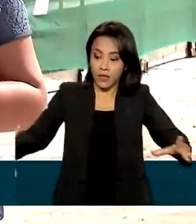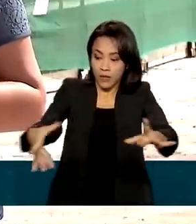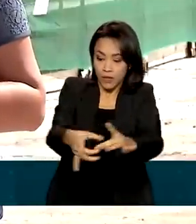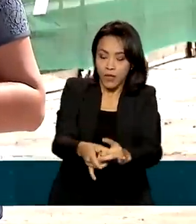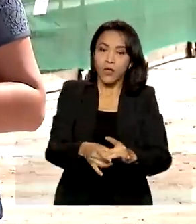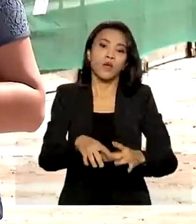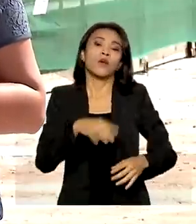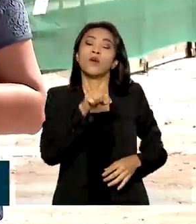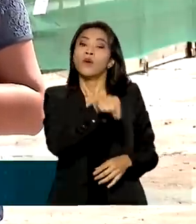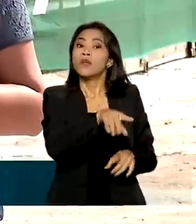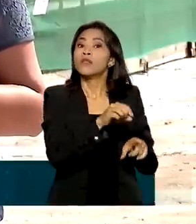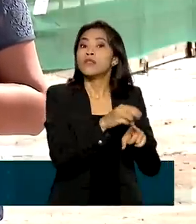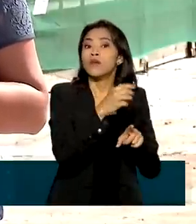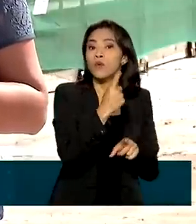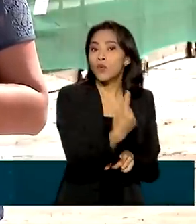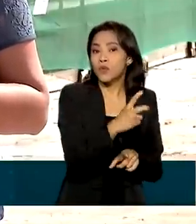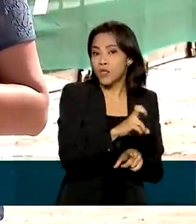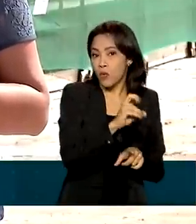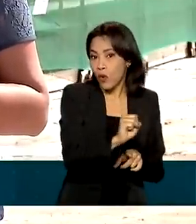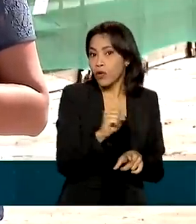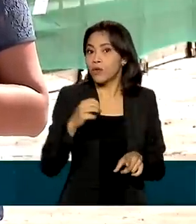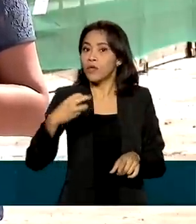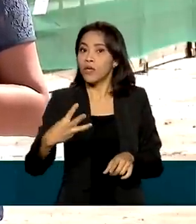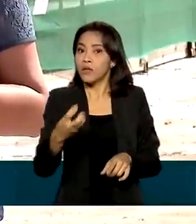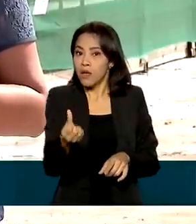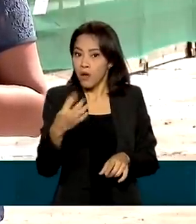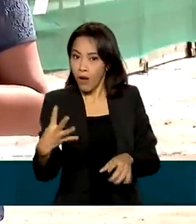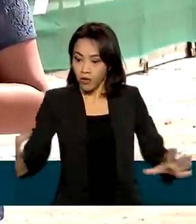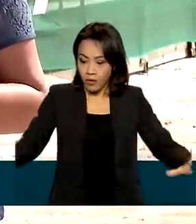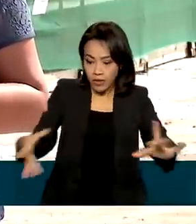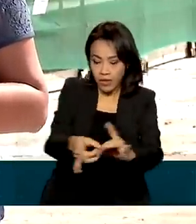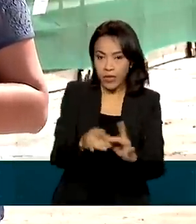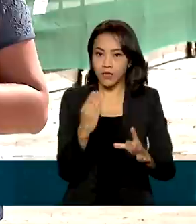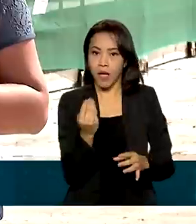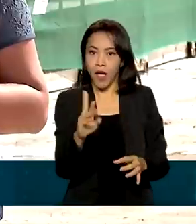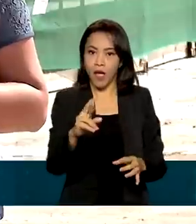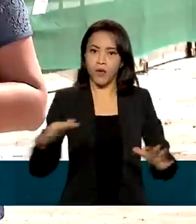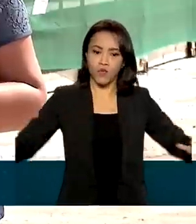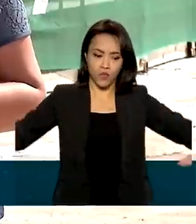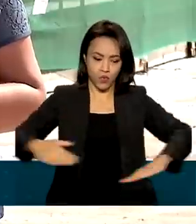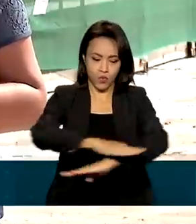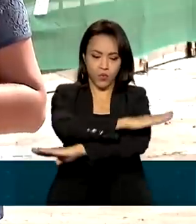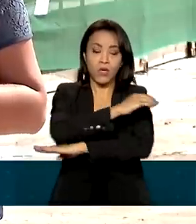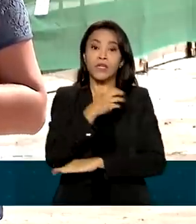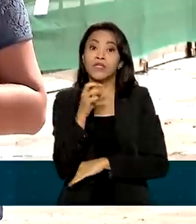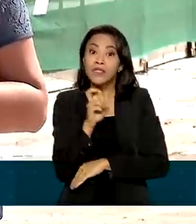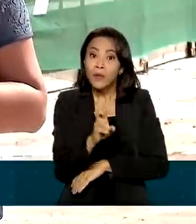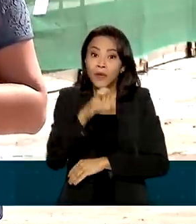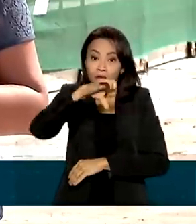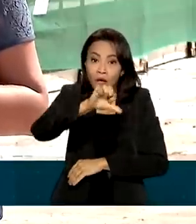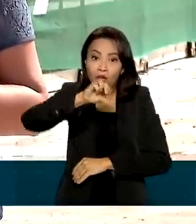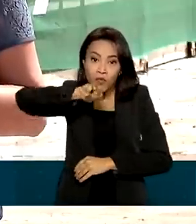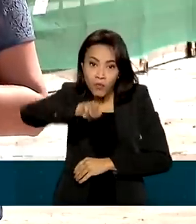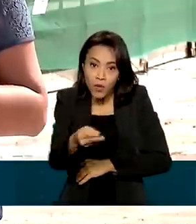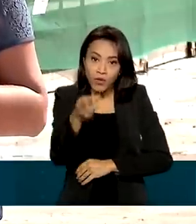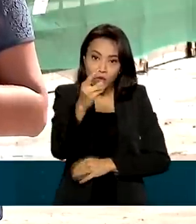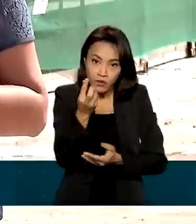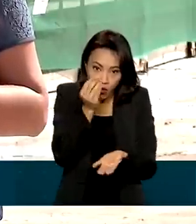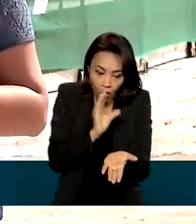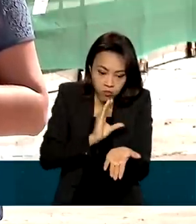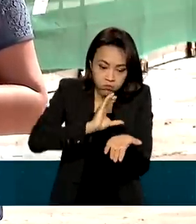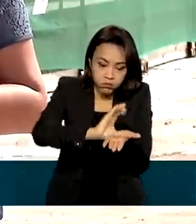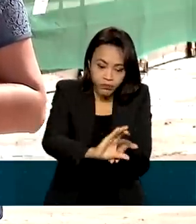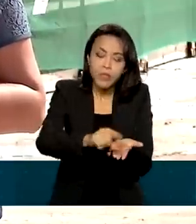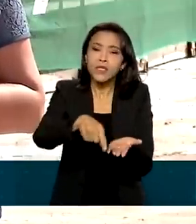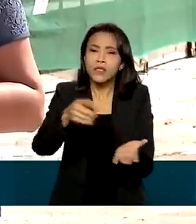br-158 e 364 investimento nessa primeira fase É de mais de 59 milhões de reais EA previsão é que